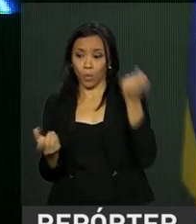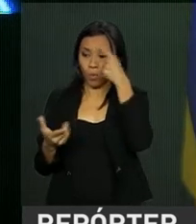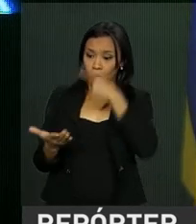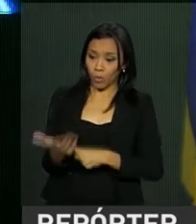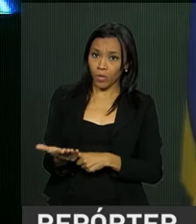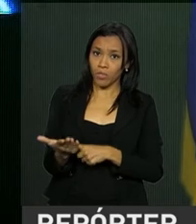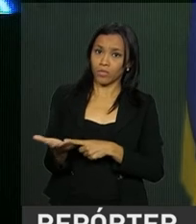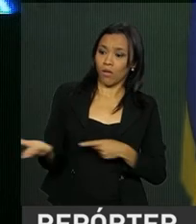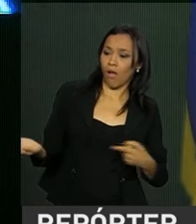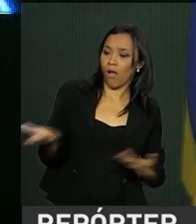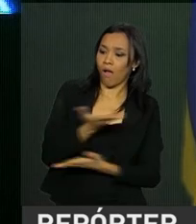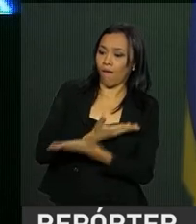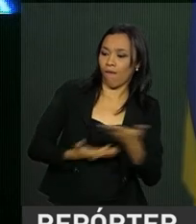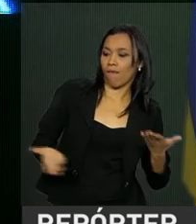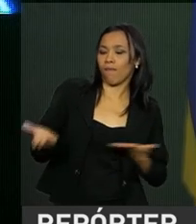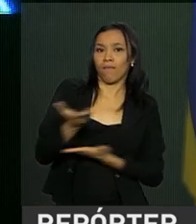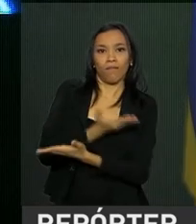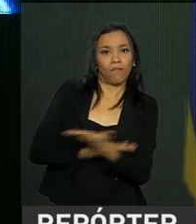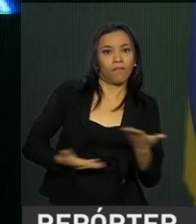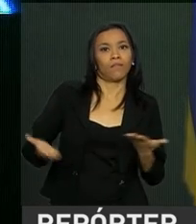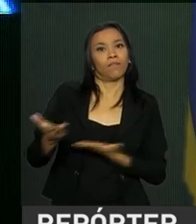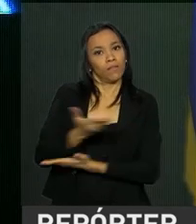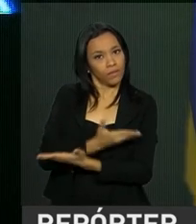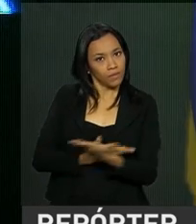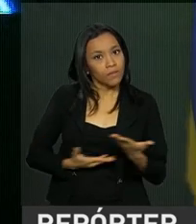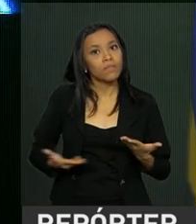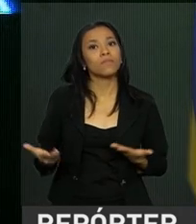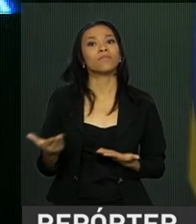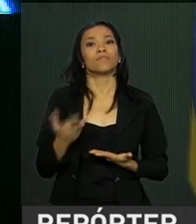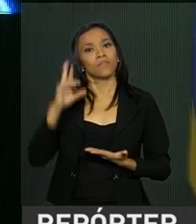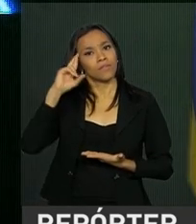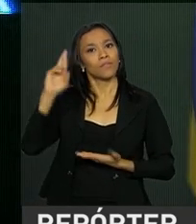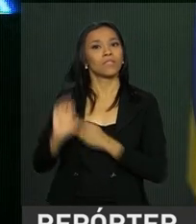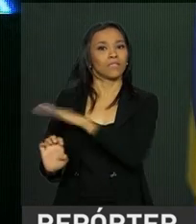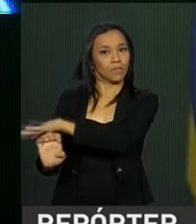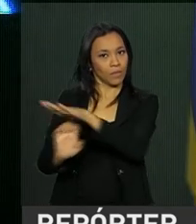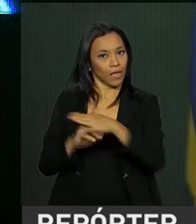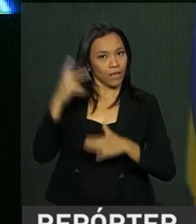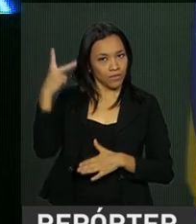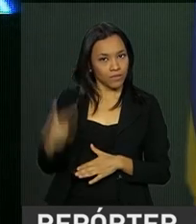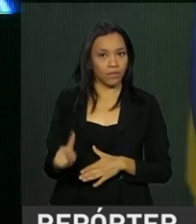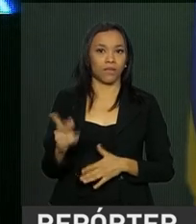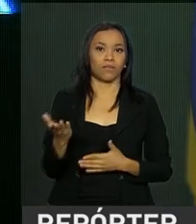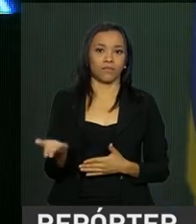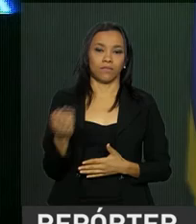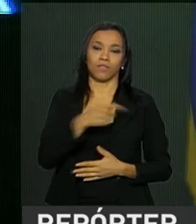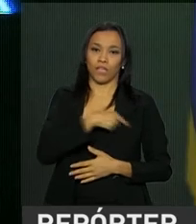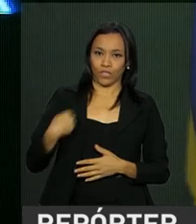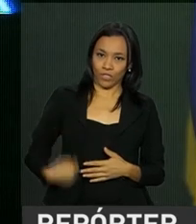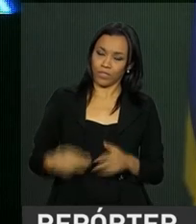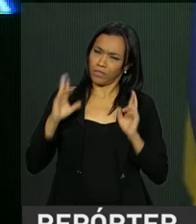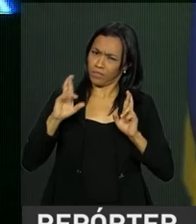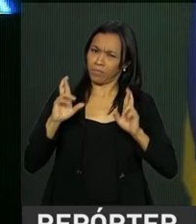sólida com a China e com os empresários chineses.